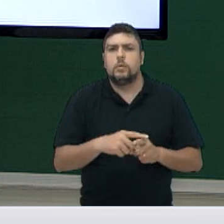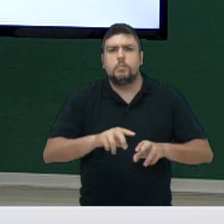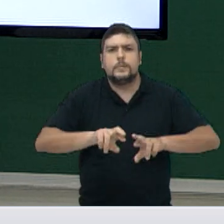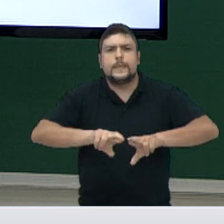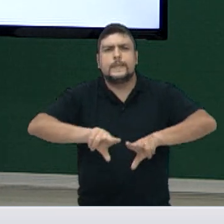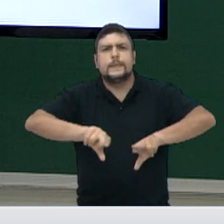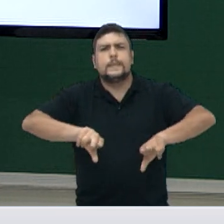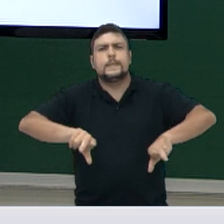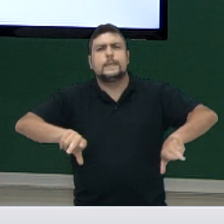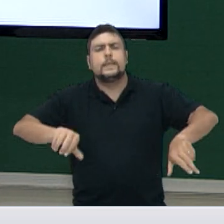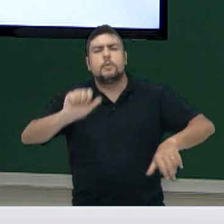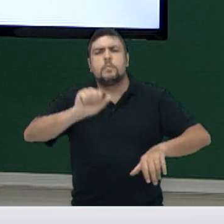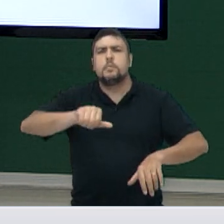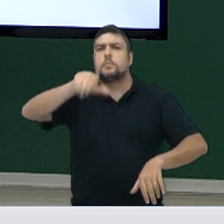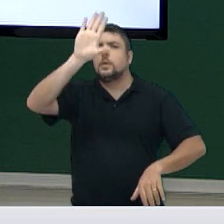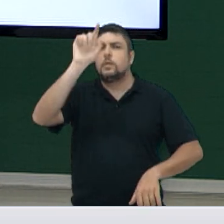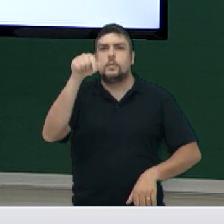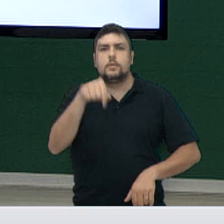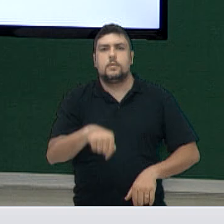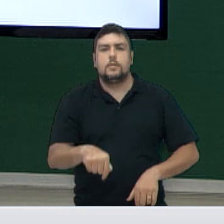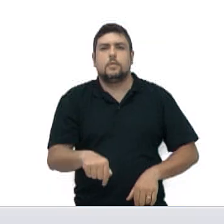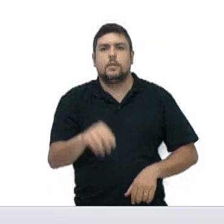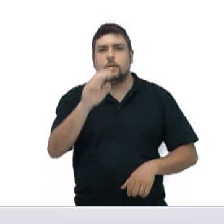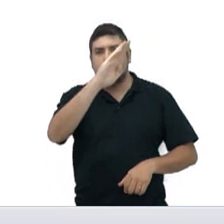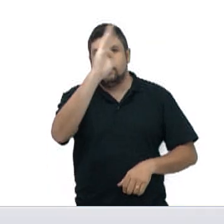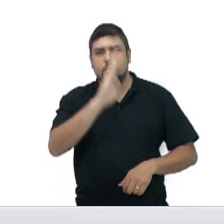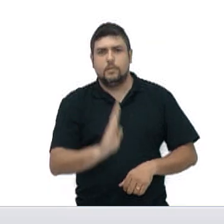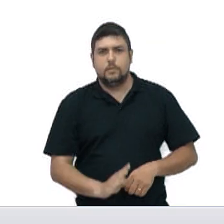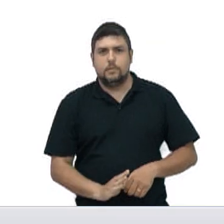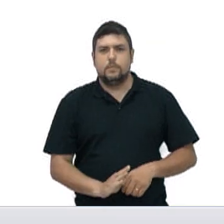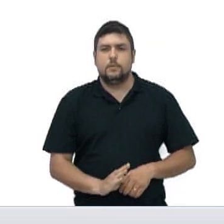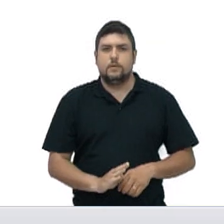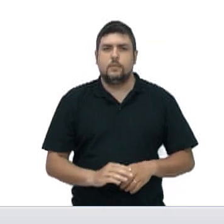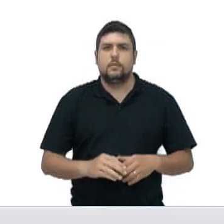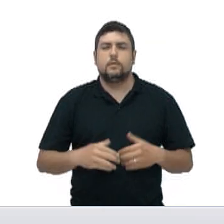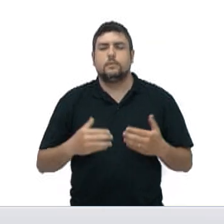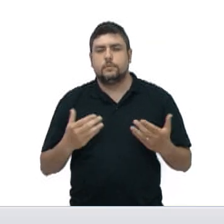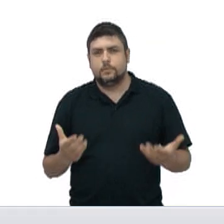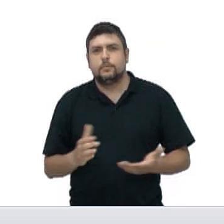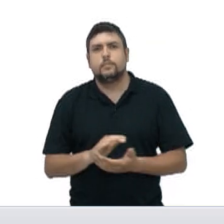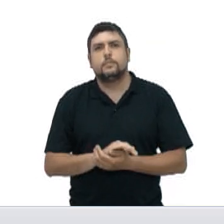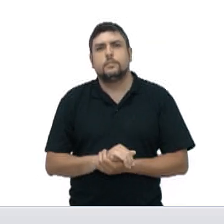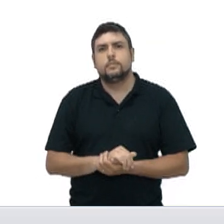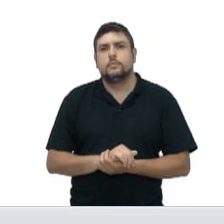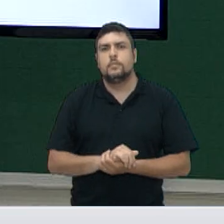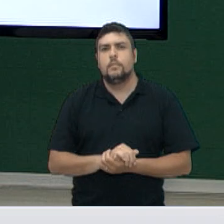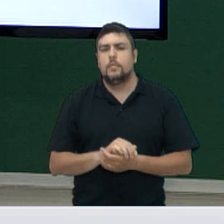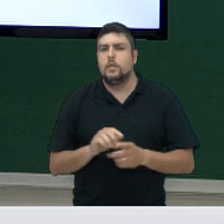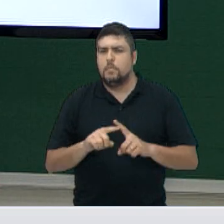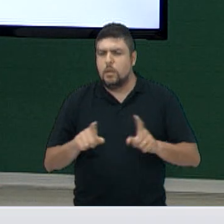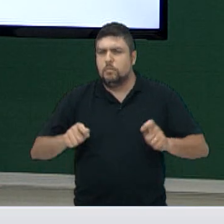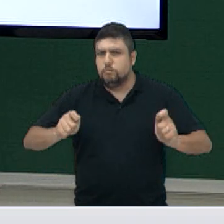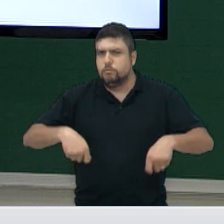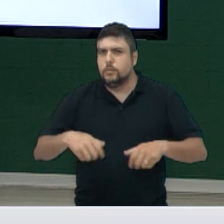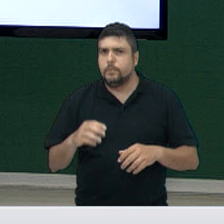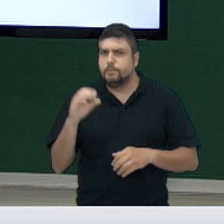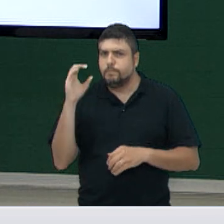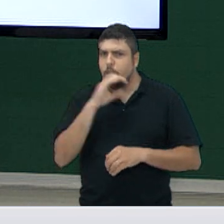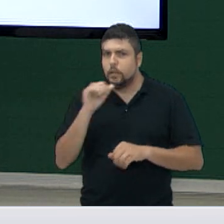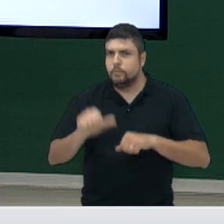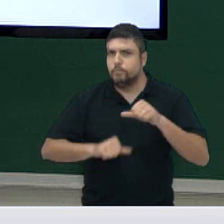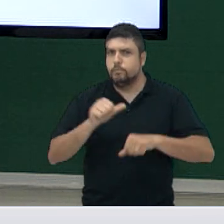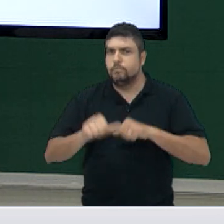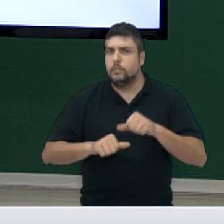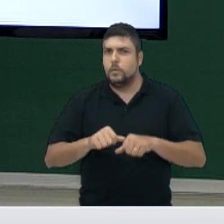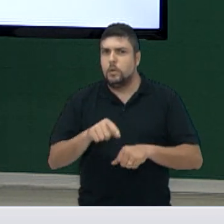mundo. Portanto, é claro que o país é o Brasil. Mas nós temos tempo de mudar isso. Vocês